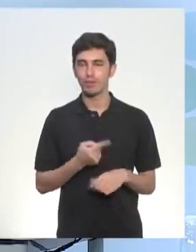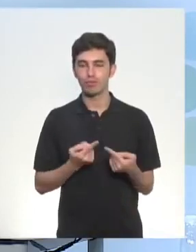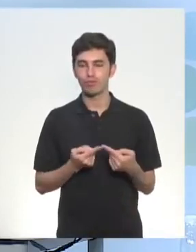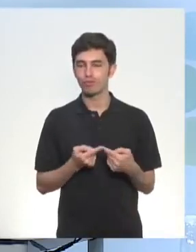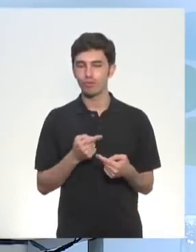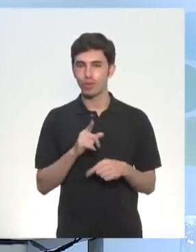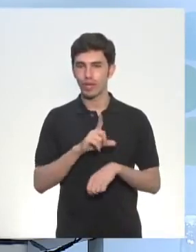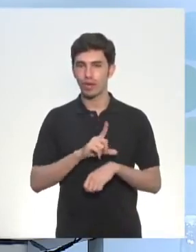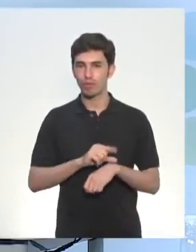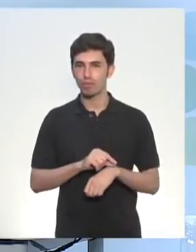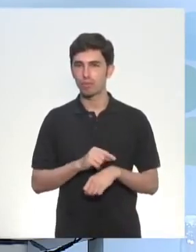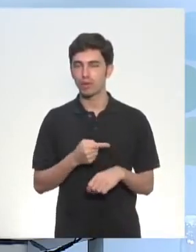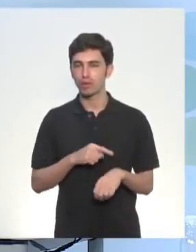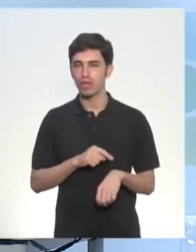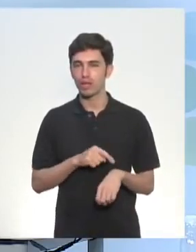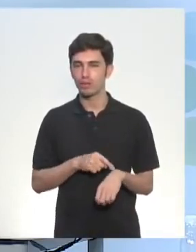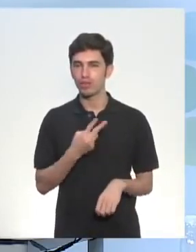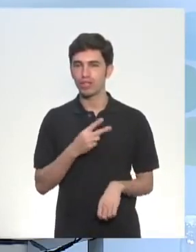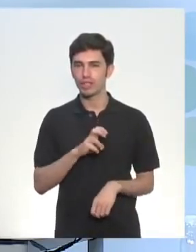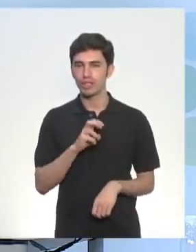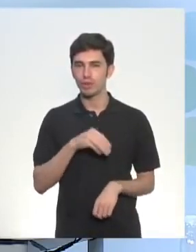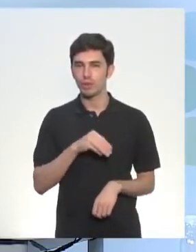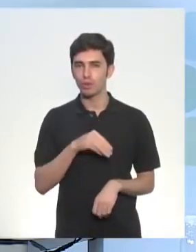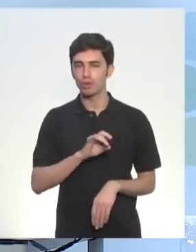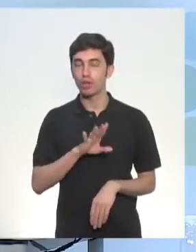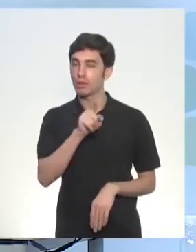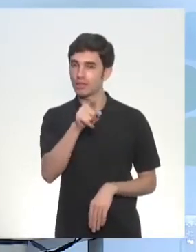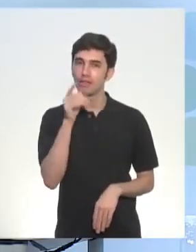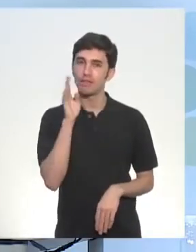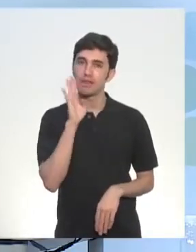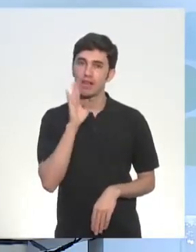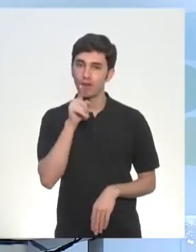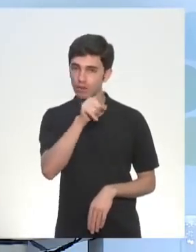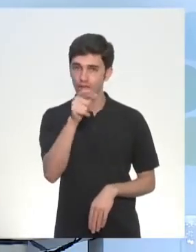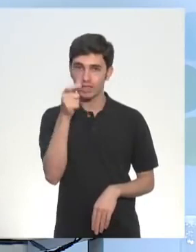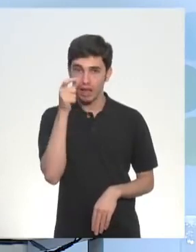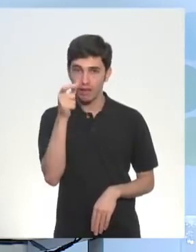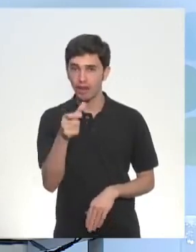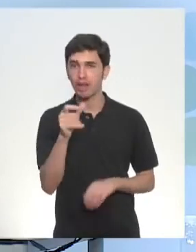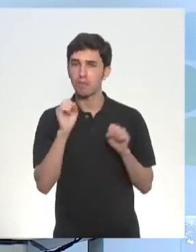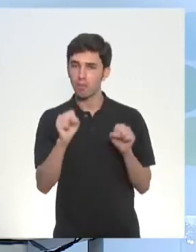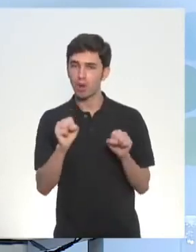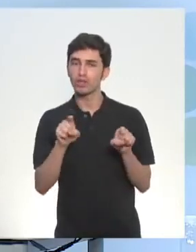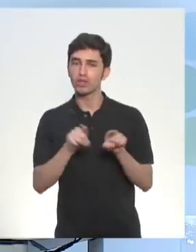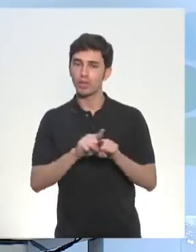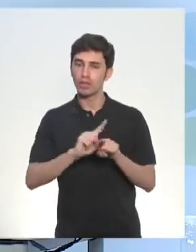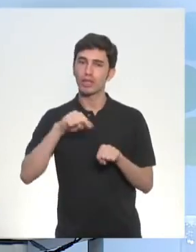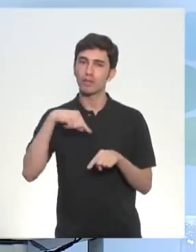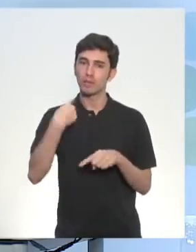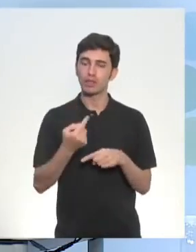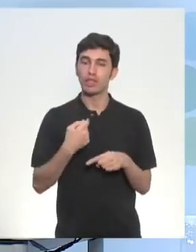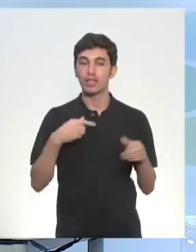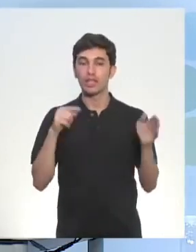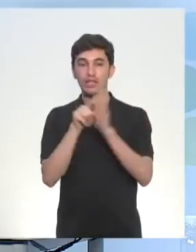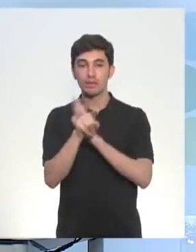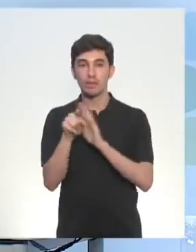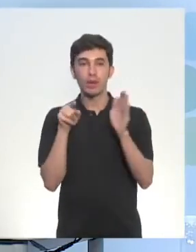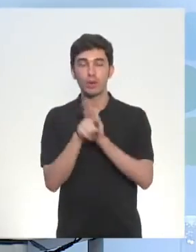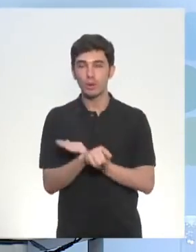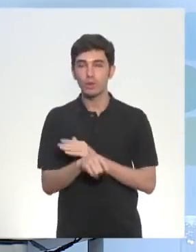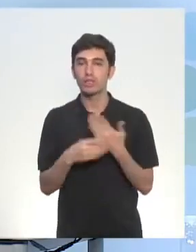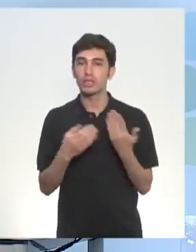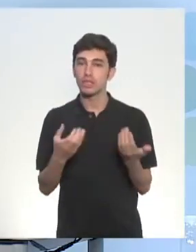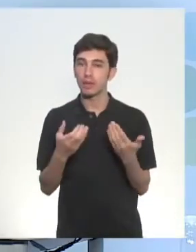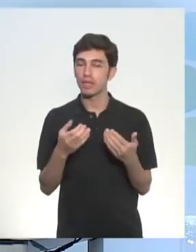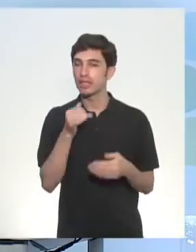bacana, que aí se você quiser ver aos poucos, assistir um pouquinho e tal, dá para vocês. E aí ele tem as questões aí, professores que querem usar também a Khan